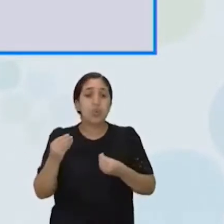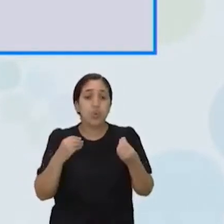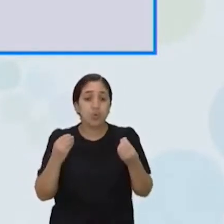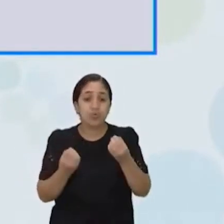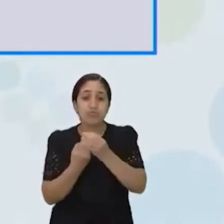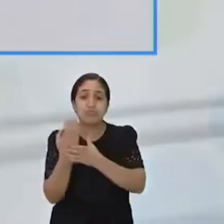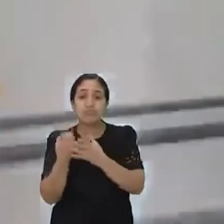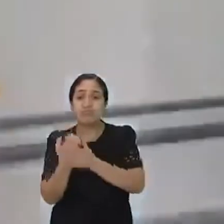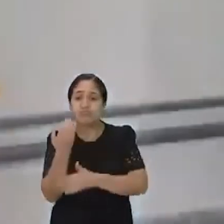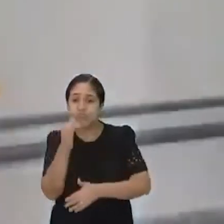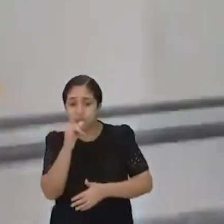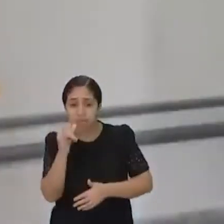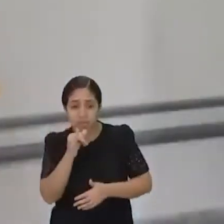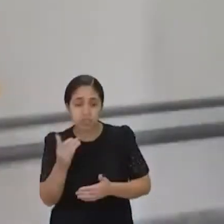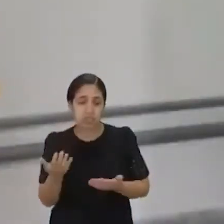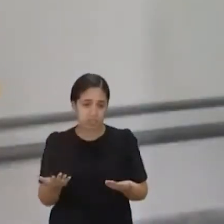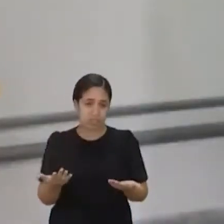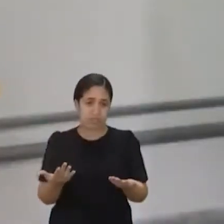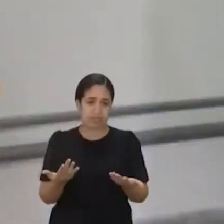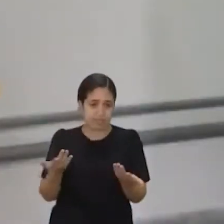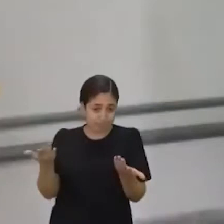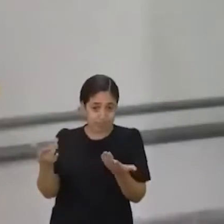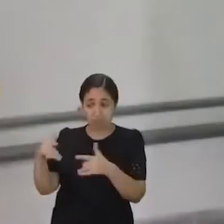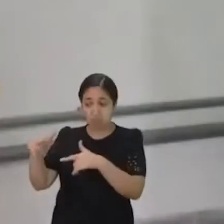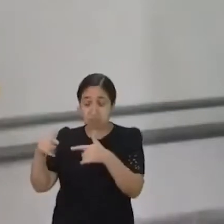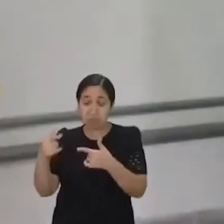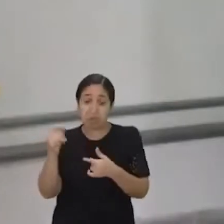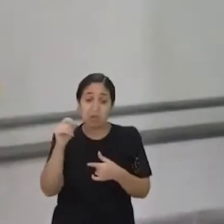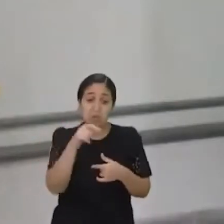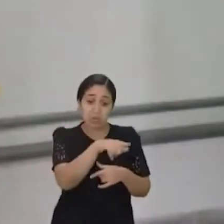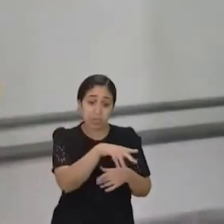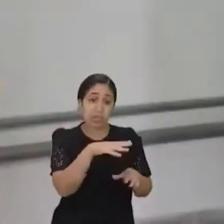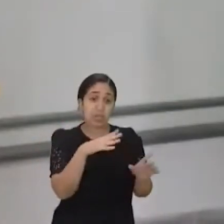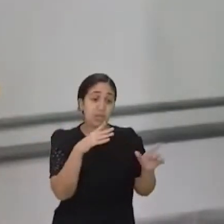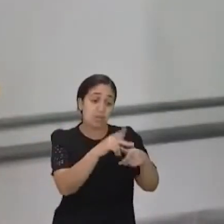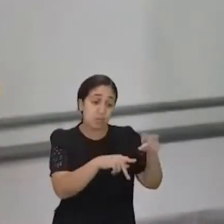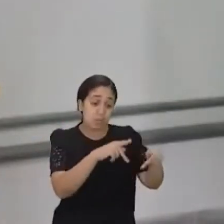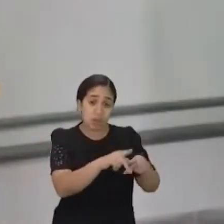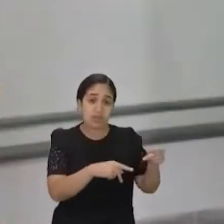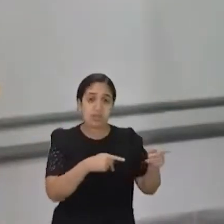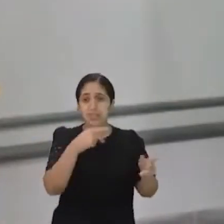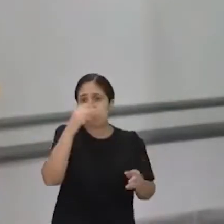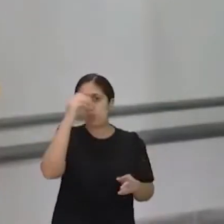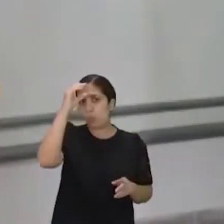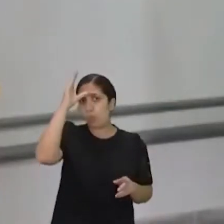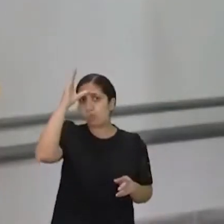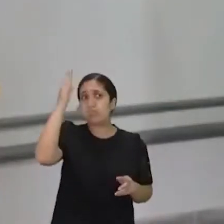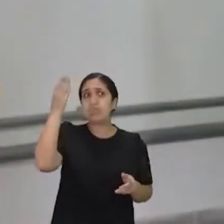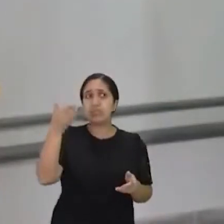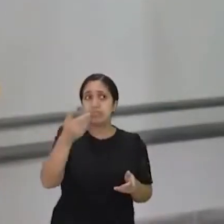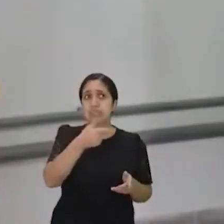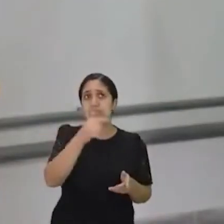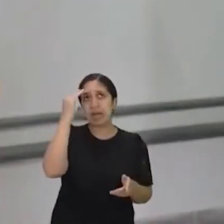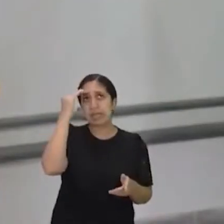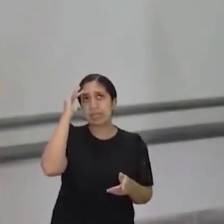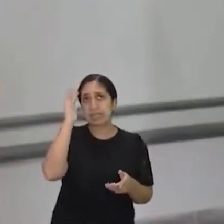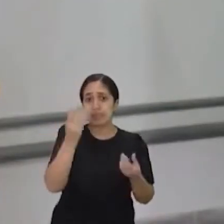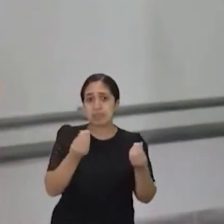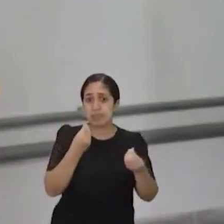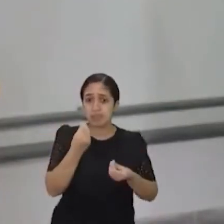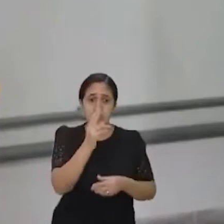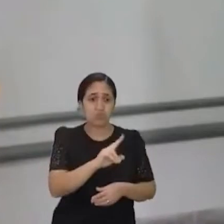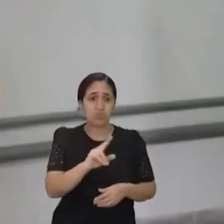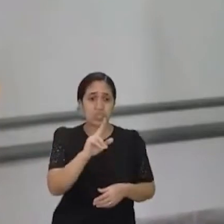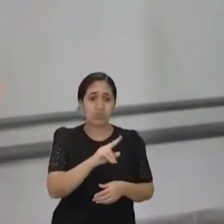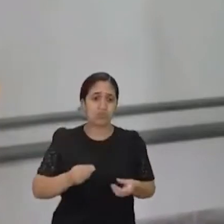energia? Será que, de repente, um trabalho de conscientização da população brasileira para o consumo, para evitar o consumo excessivo